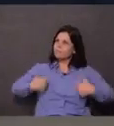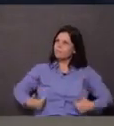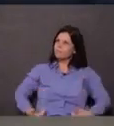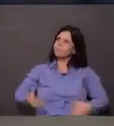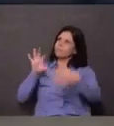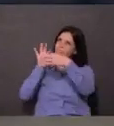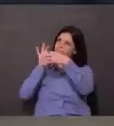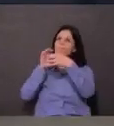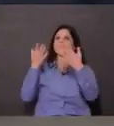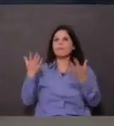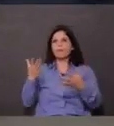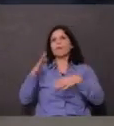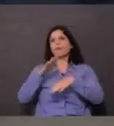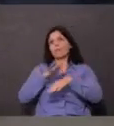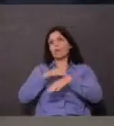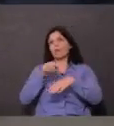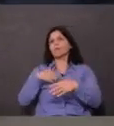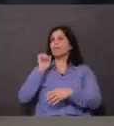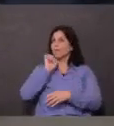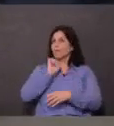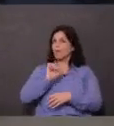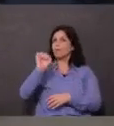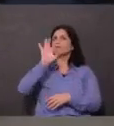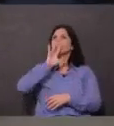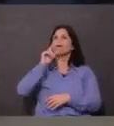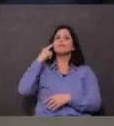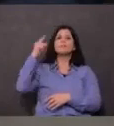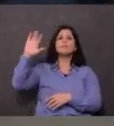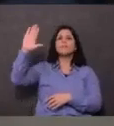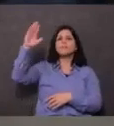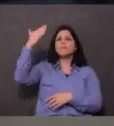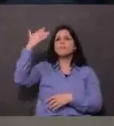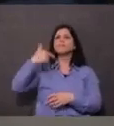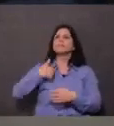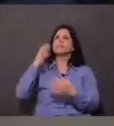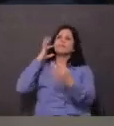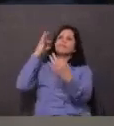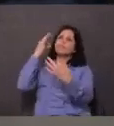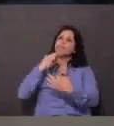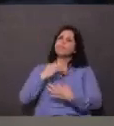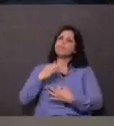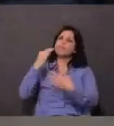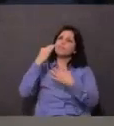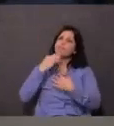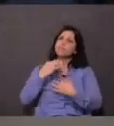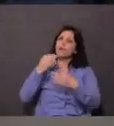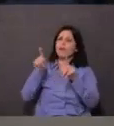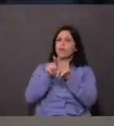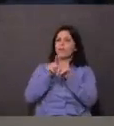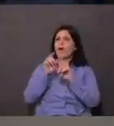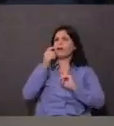E porque assim sou vosso, ó incomparável Mãe, guardai-me e defendei-me como coisa propriedade